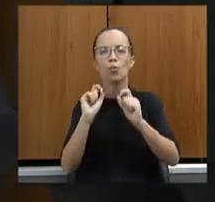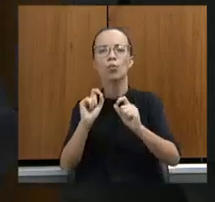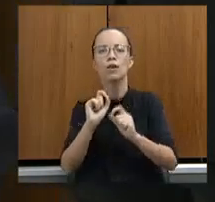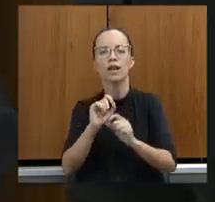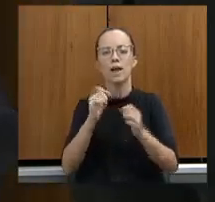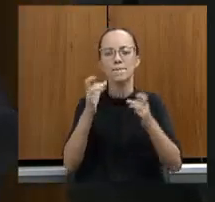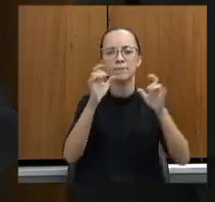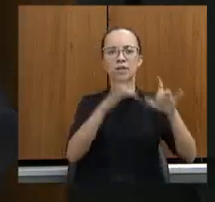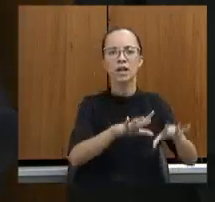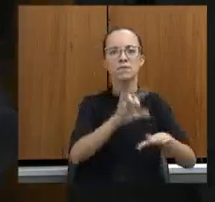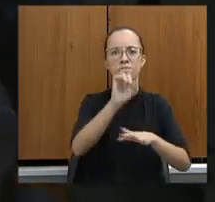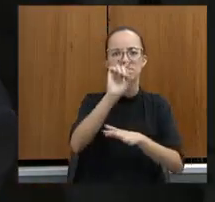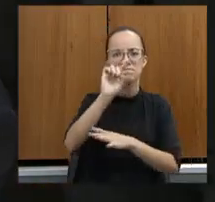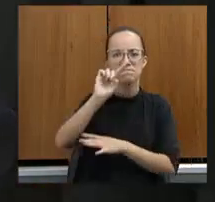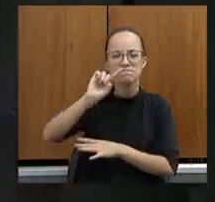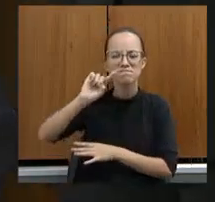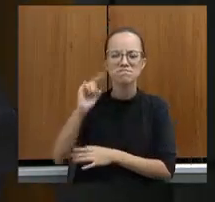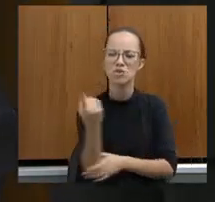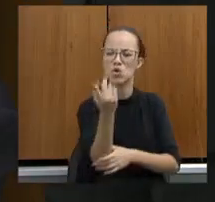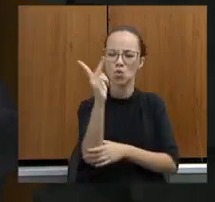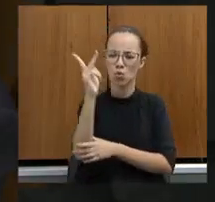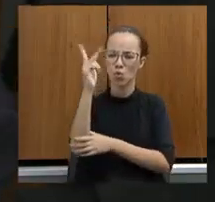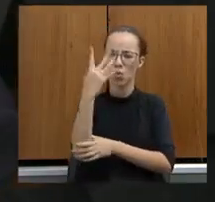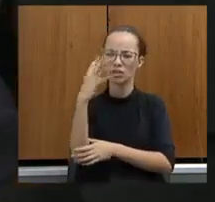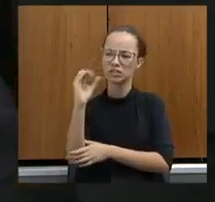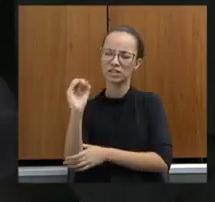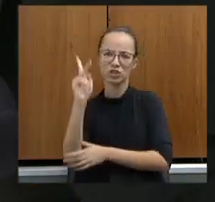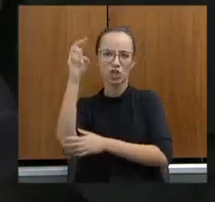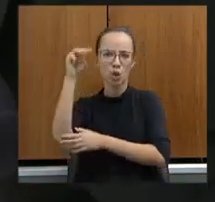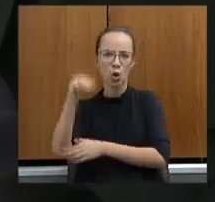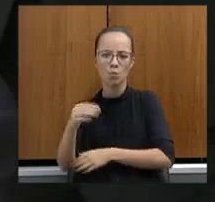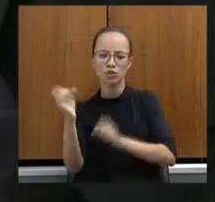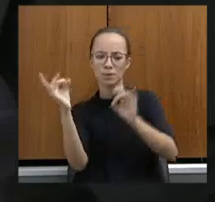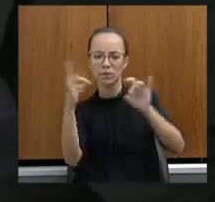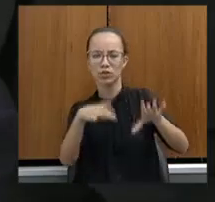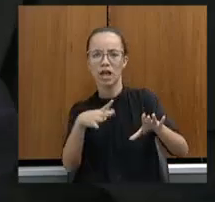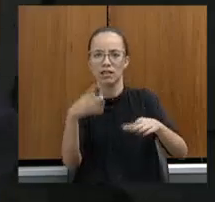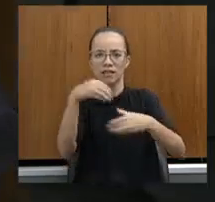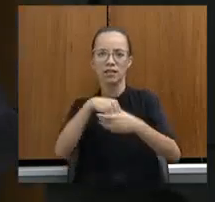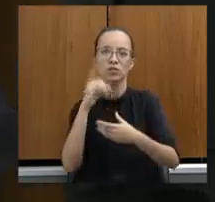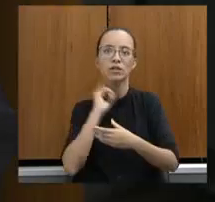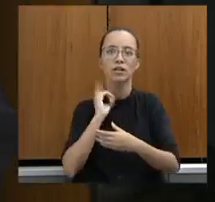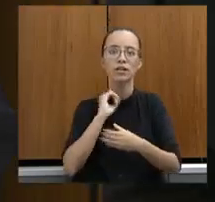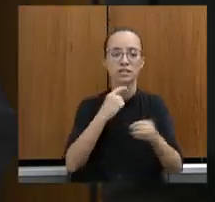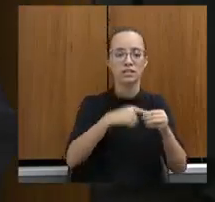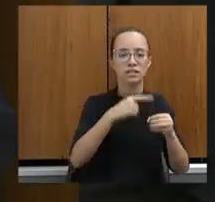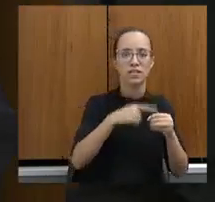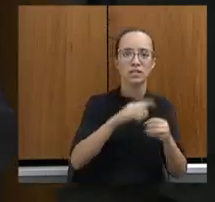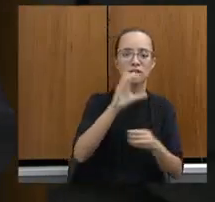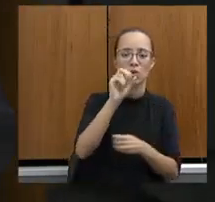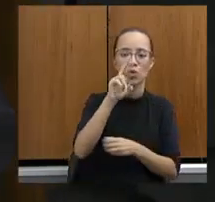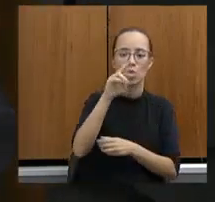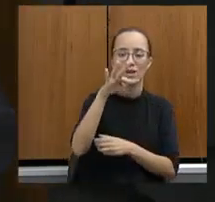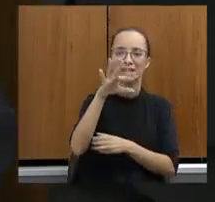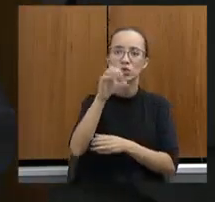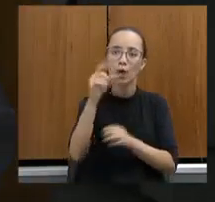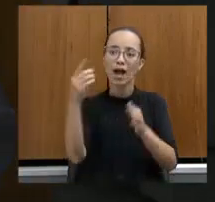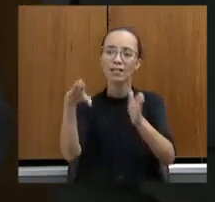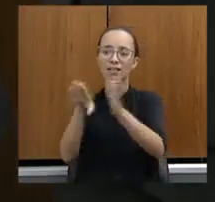1400 km de ferrovia em Minas Gerais vão abandonar de Corinto até Salvador